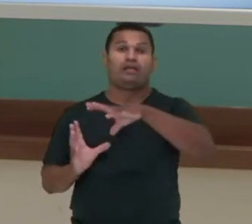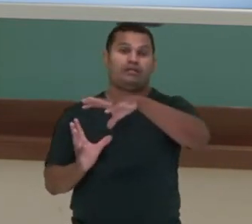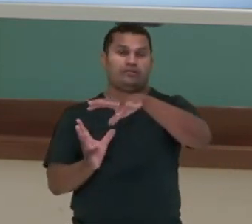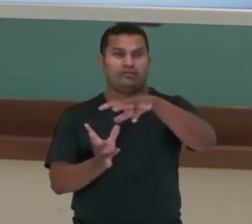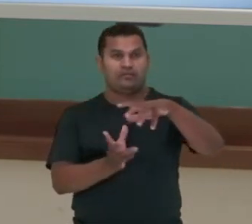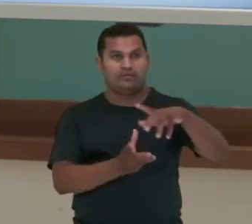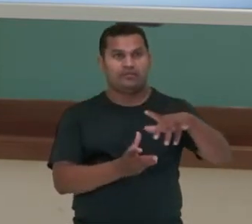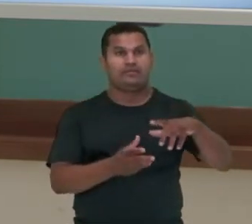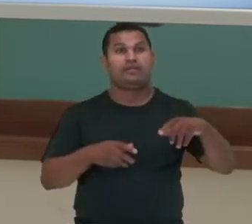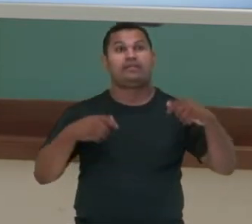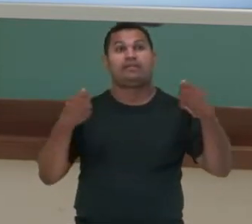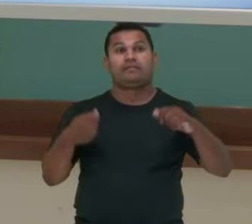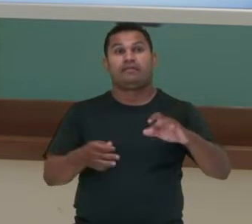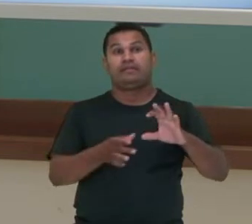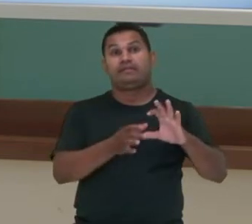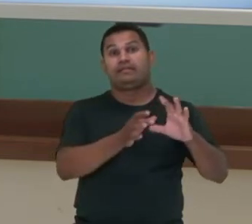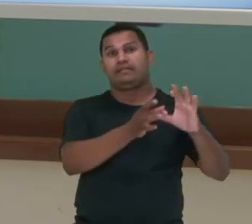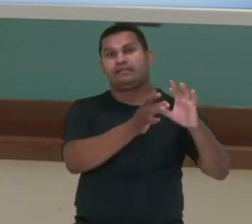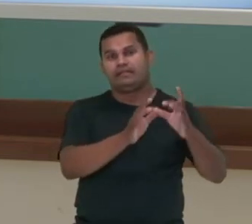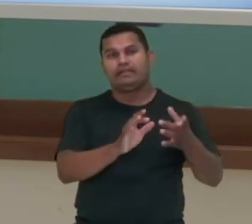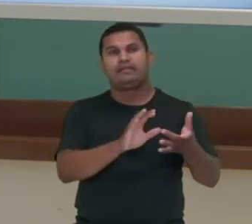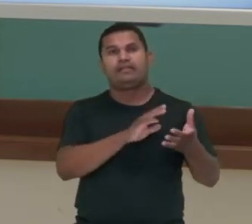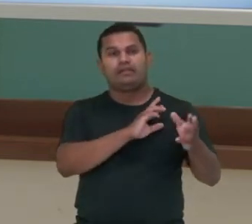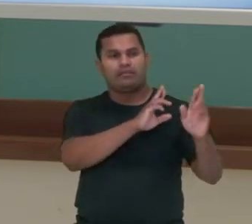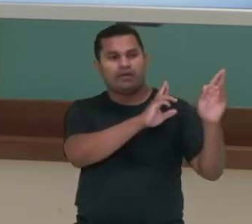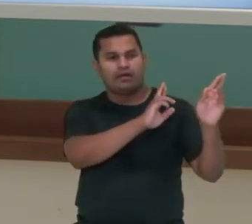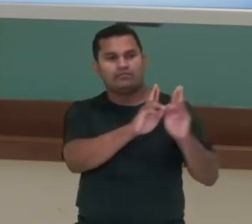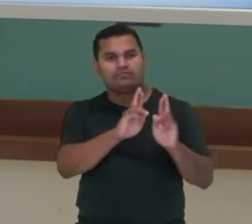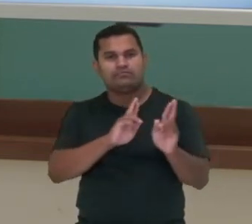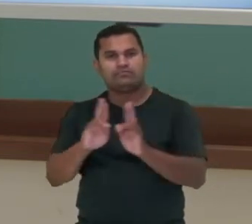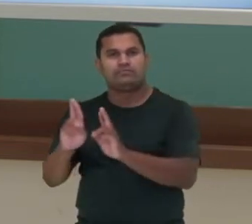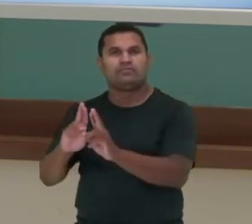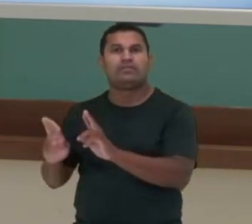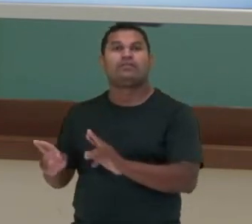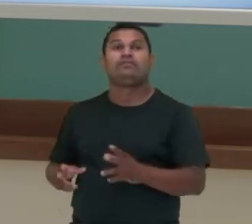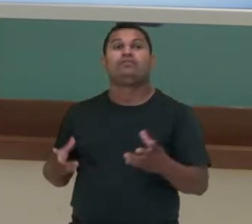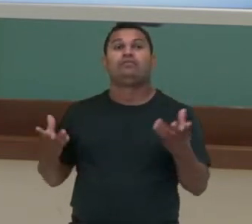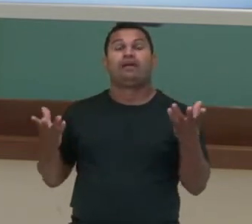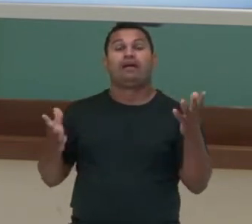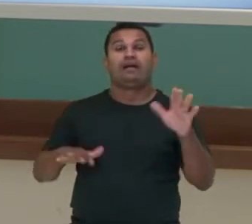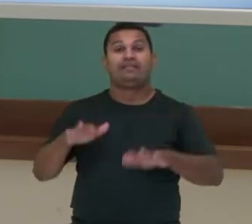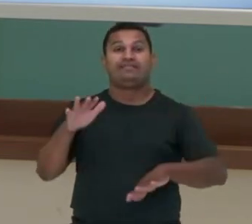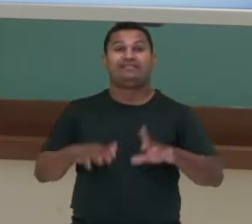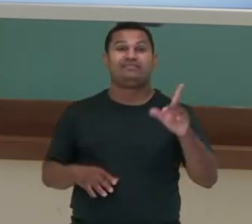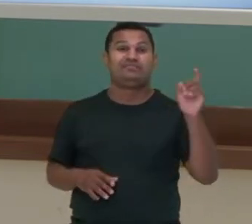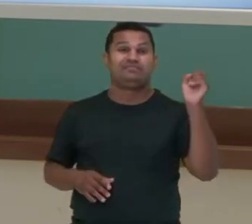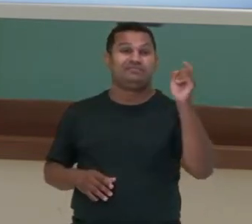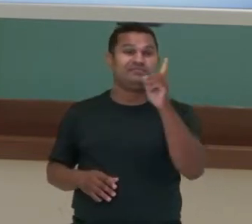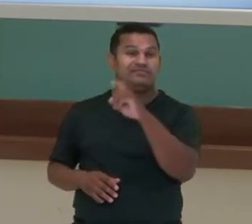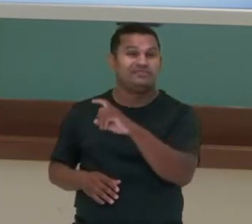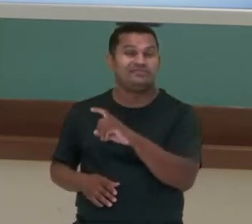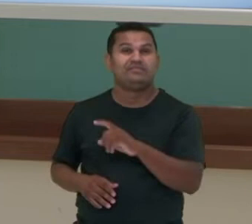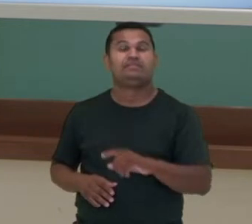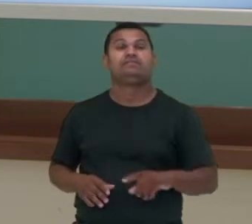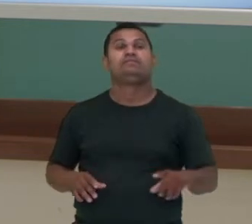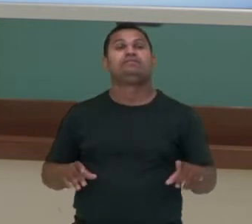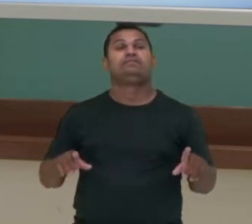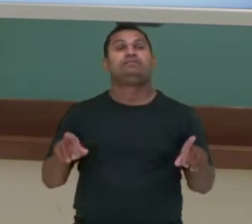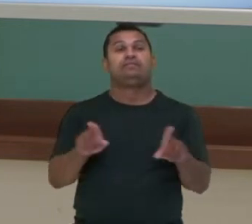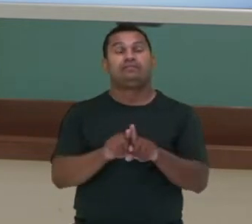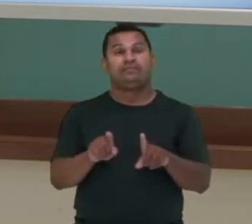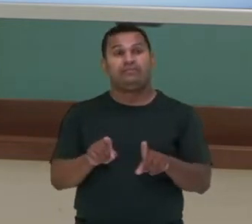inter-relações extremamente complexas ali com as outras esferas da Terra e entre os próprios seres vivos.